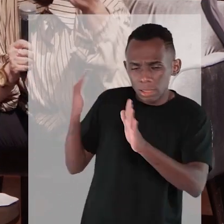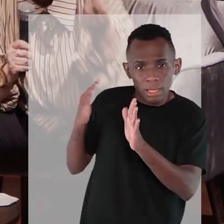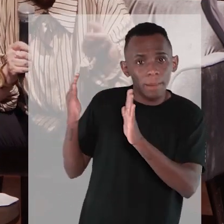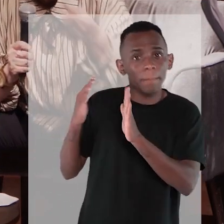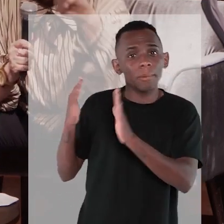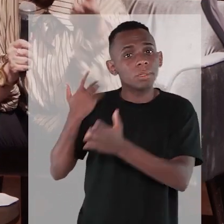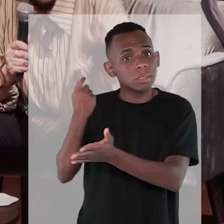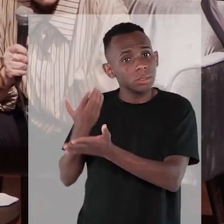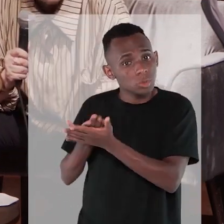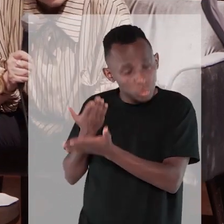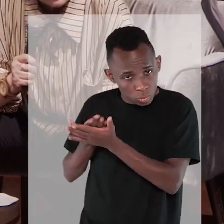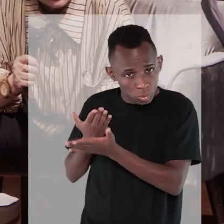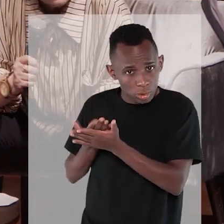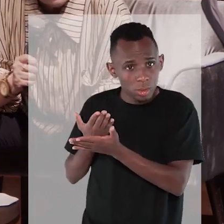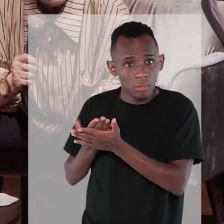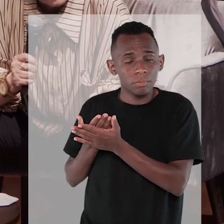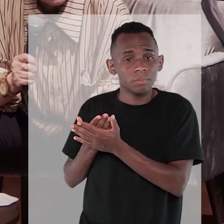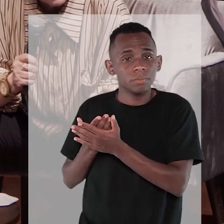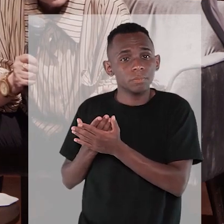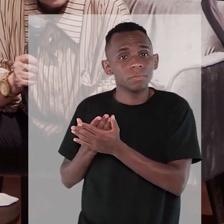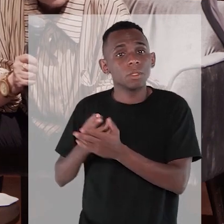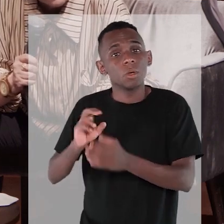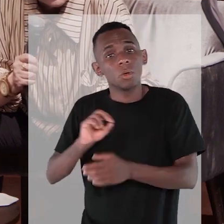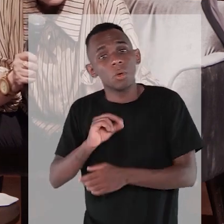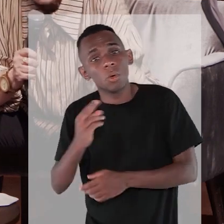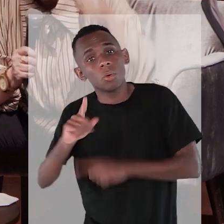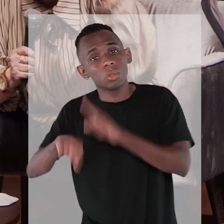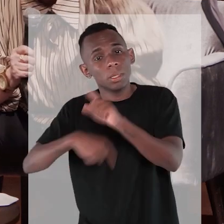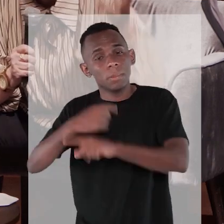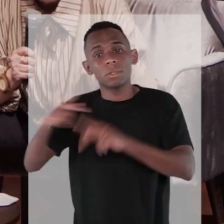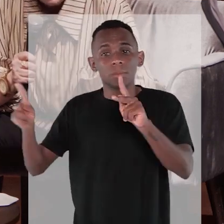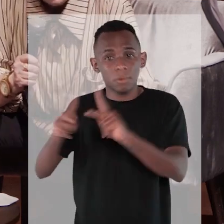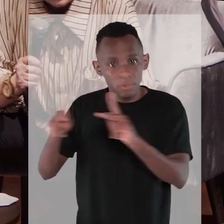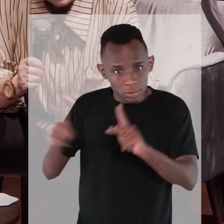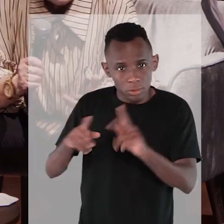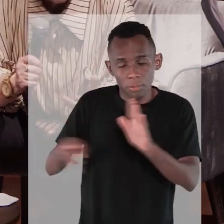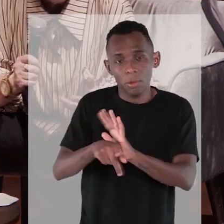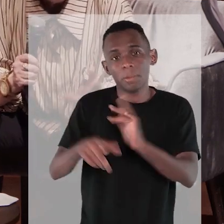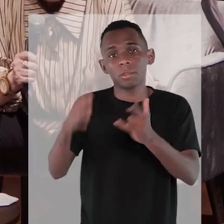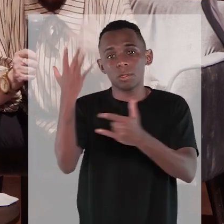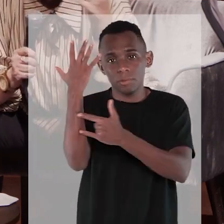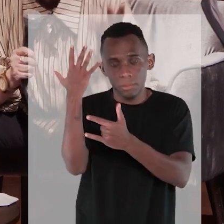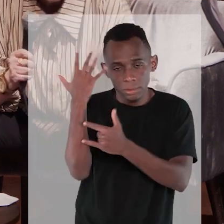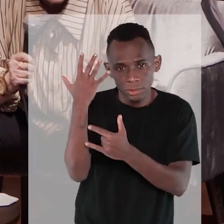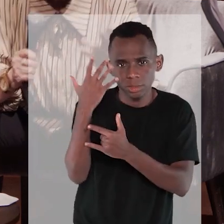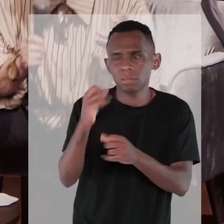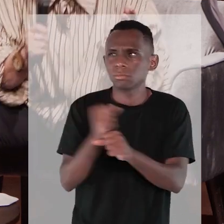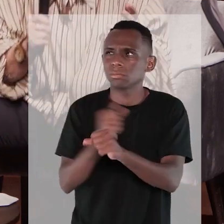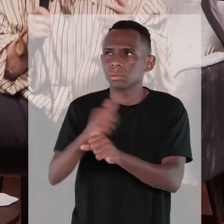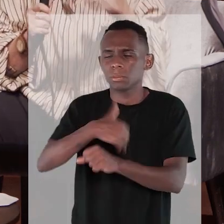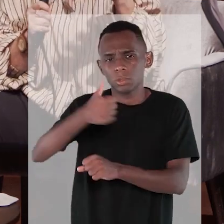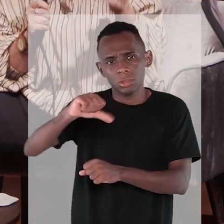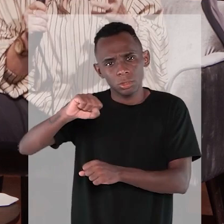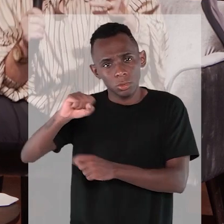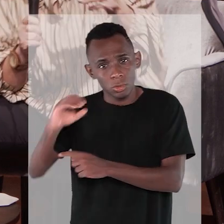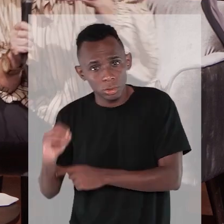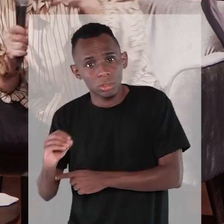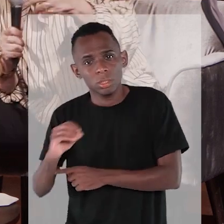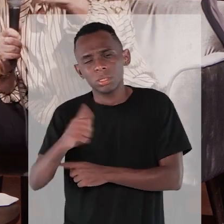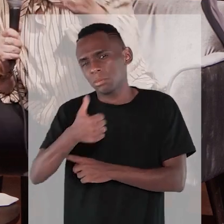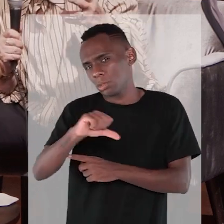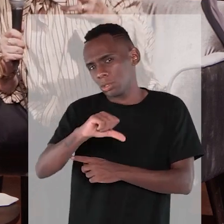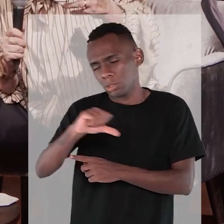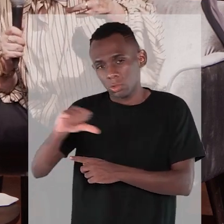ir para ou de professora da UFMG, quando, na década de 80, por exemplo, ou